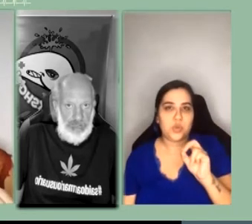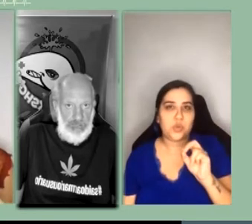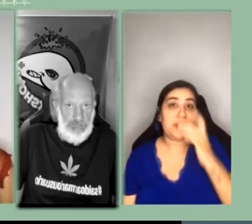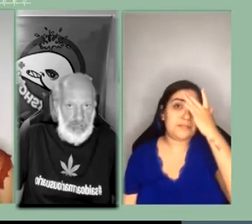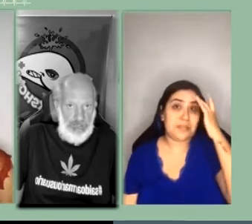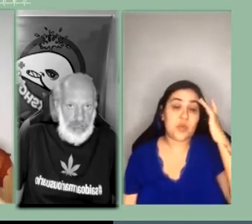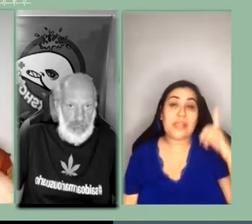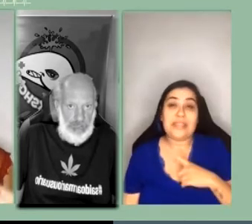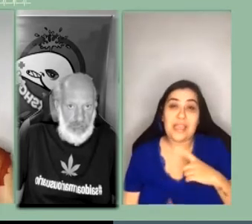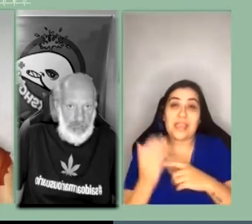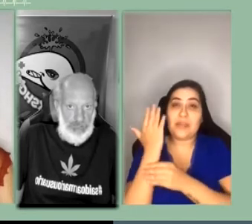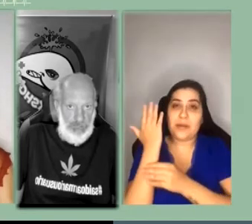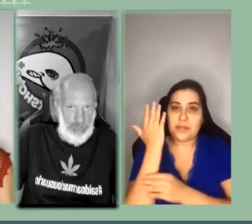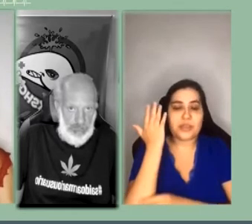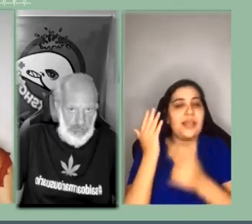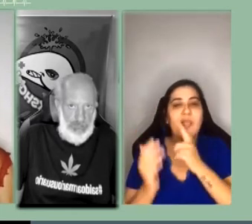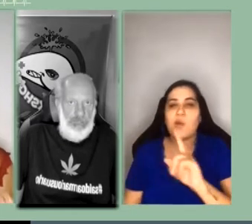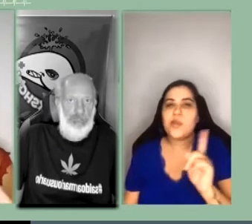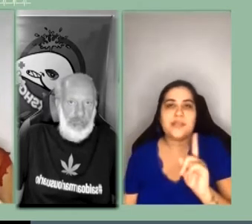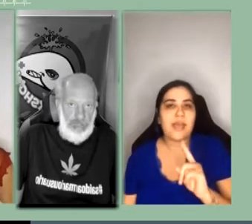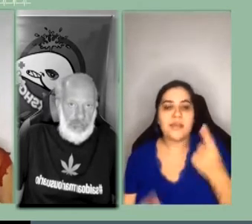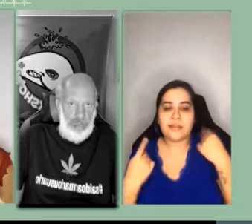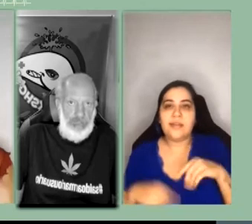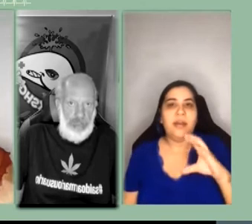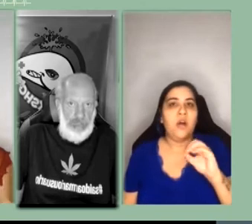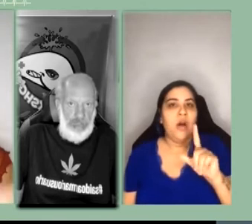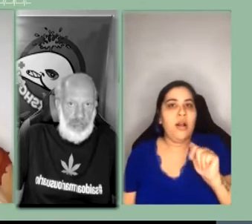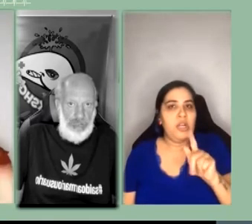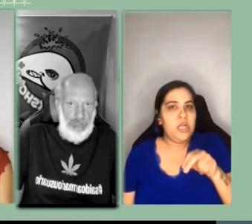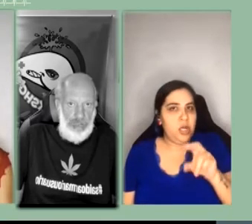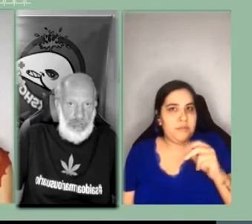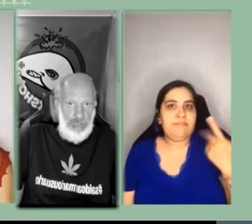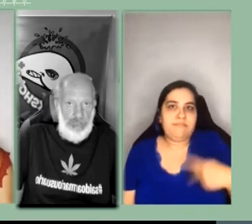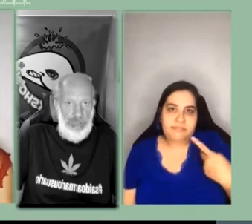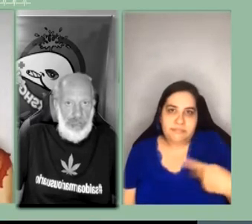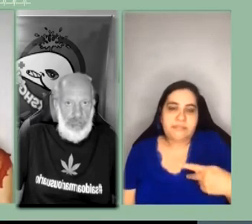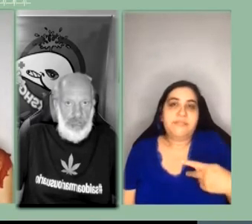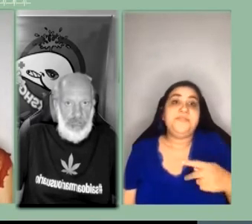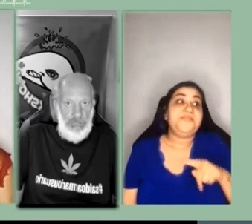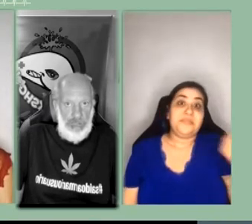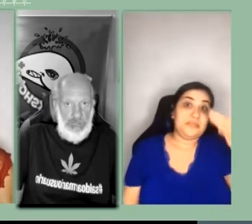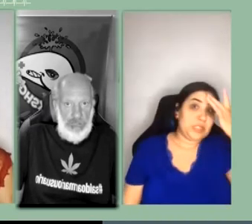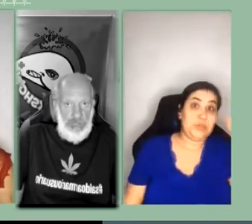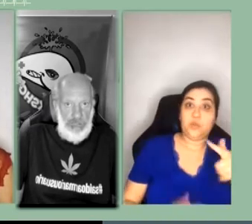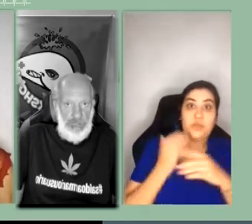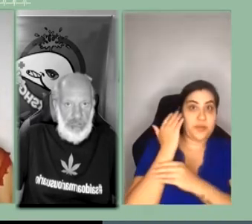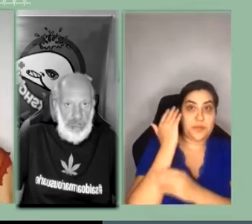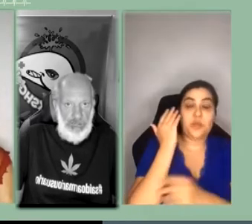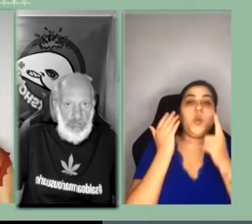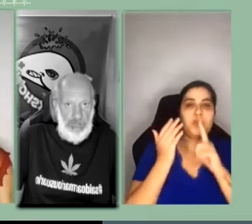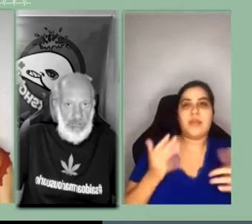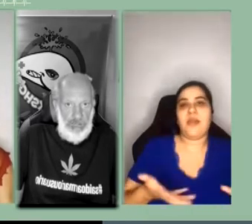tem fibromialgia não fabrica colágeno como uma pessoa que não tem fibromialgia. Então, assim, a gente tem que estimular alimentos